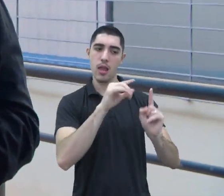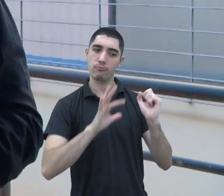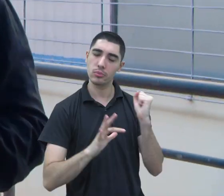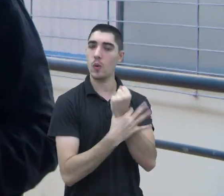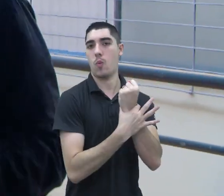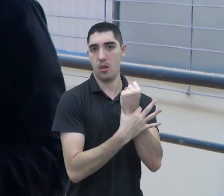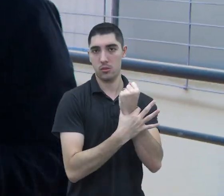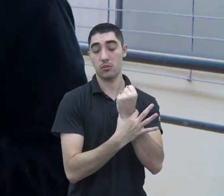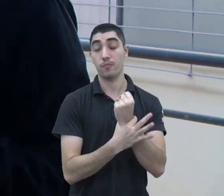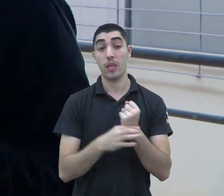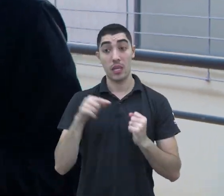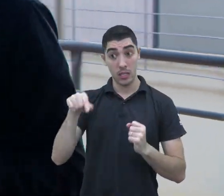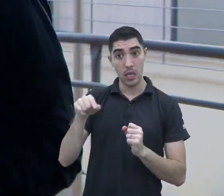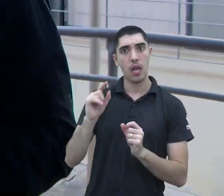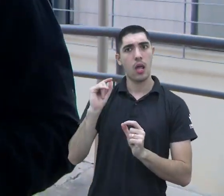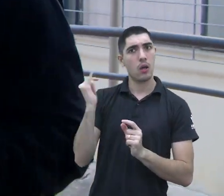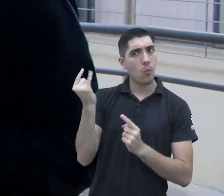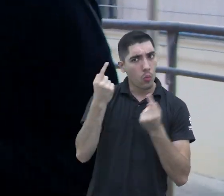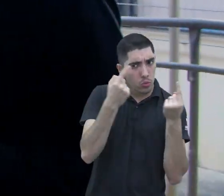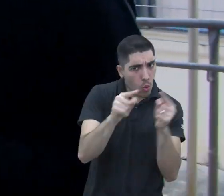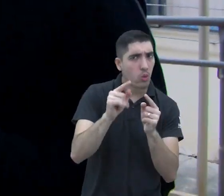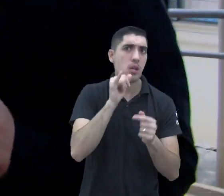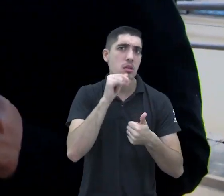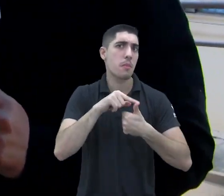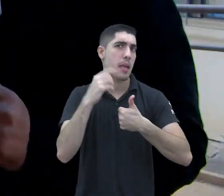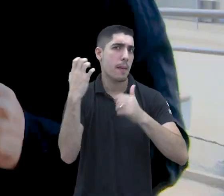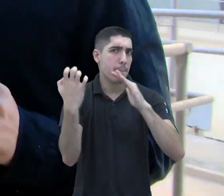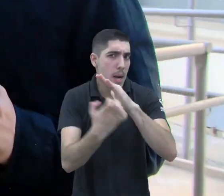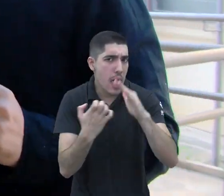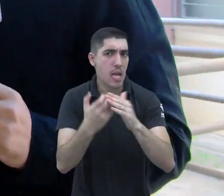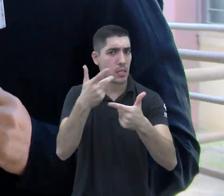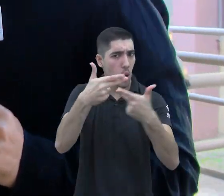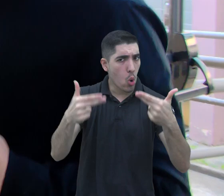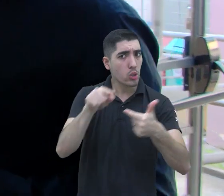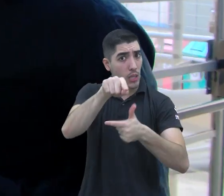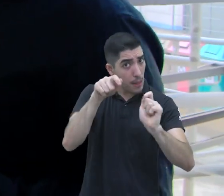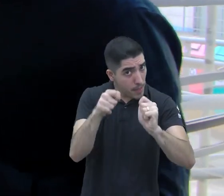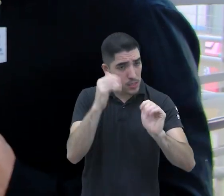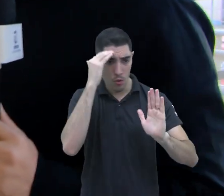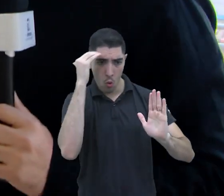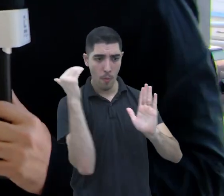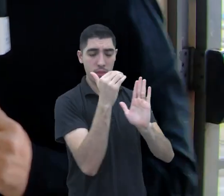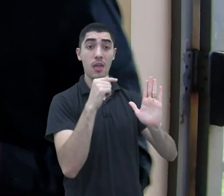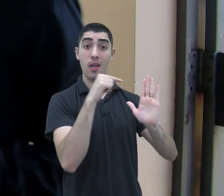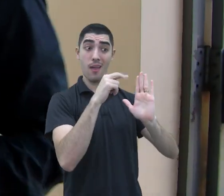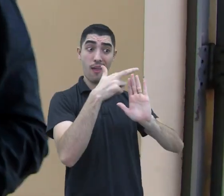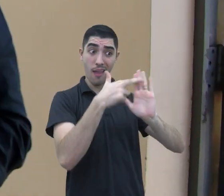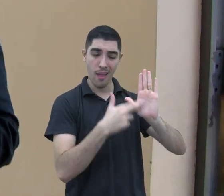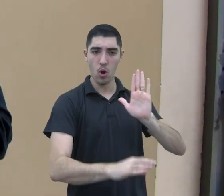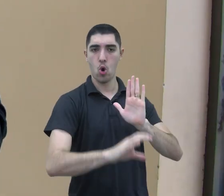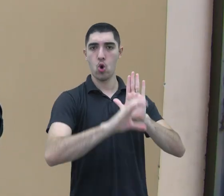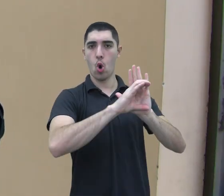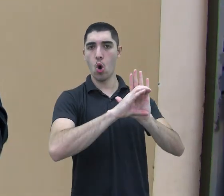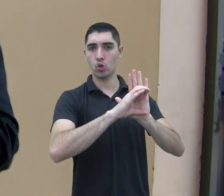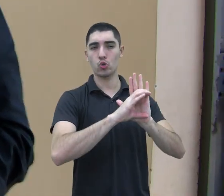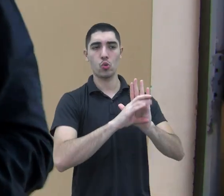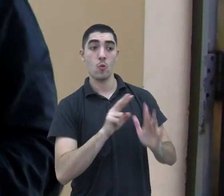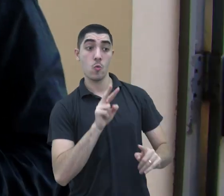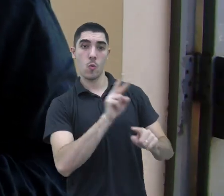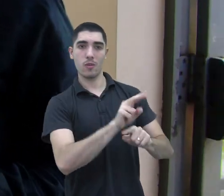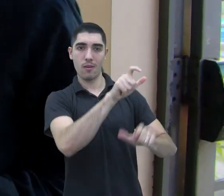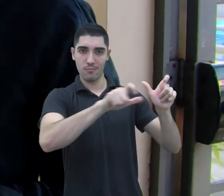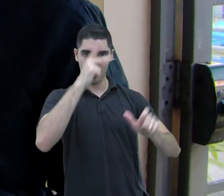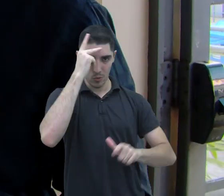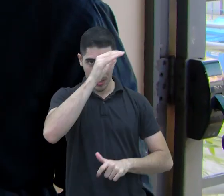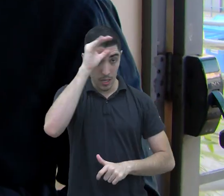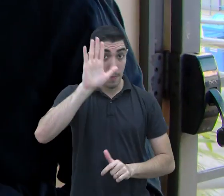principalmente empresas e prestadores de serviços. A ideia é garantir que eles cumpram as normas do Código de Defesa do Consumidor. Mas